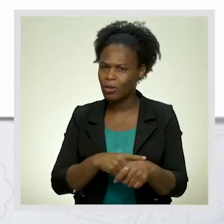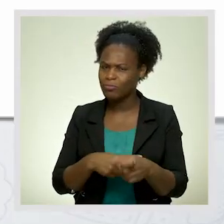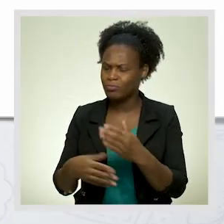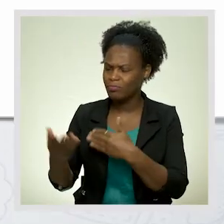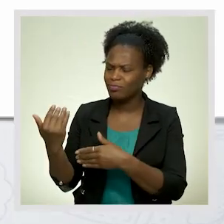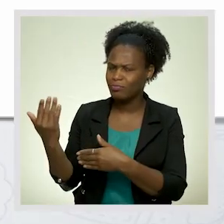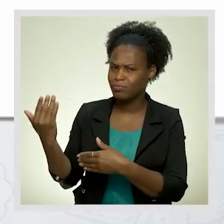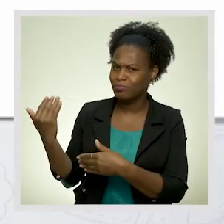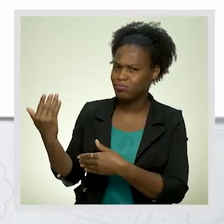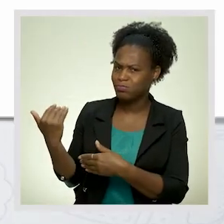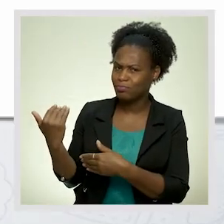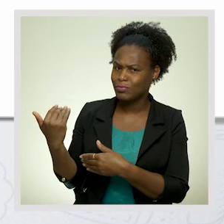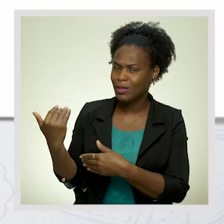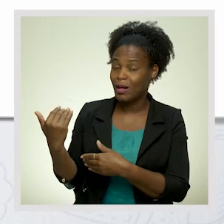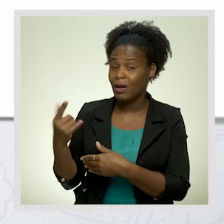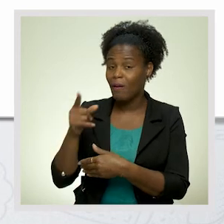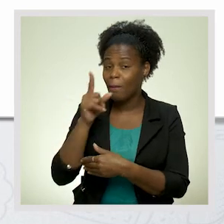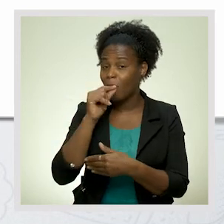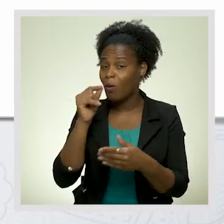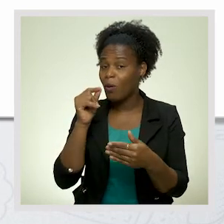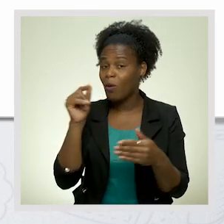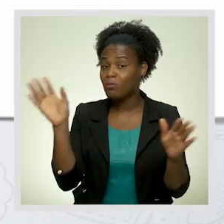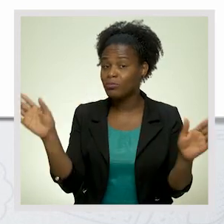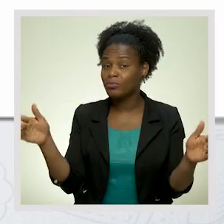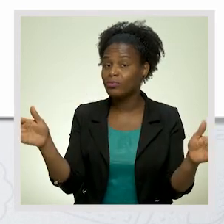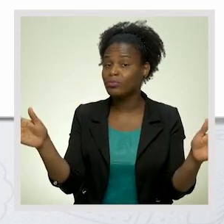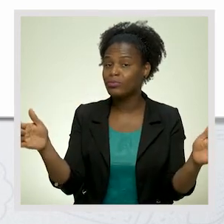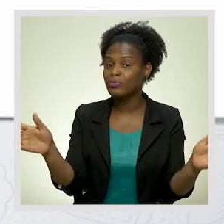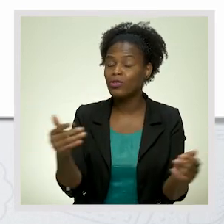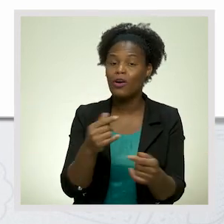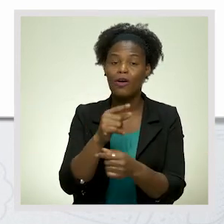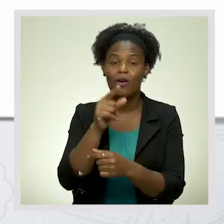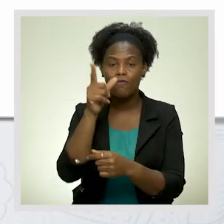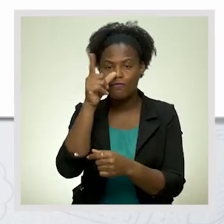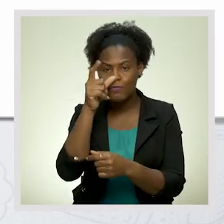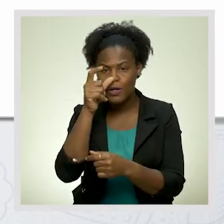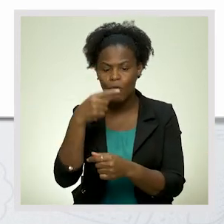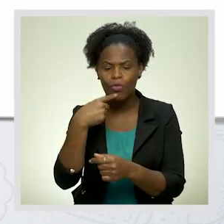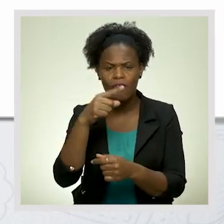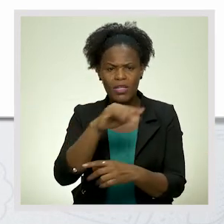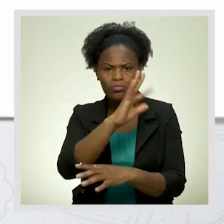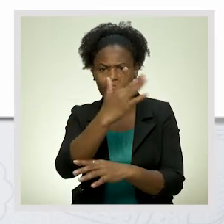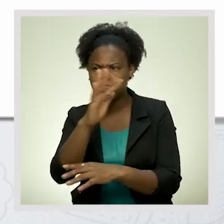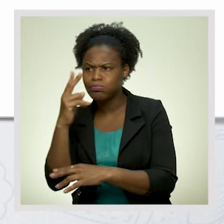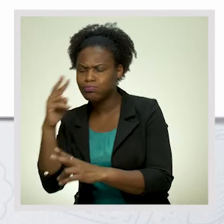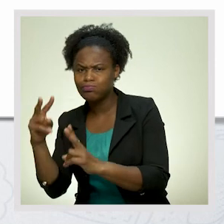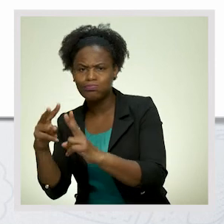Passado algum tempo, o pombo e a formiga voltaram a encontrar-se na mata.